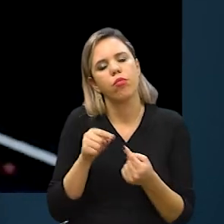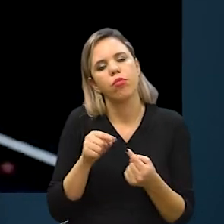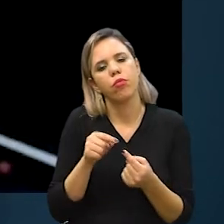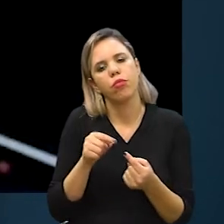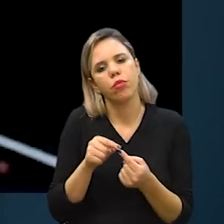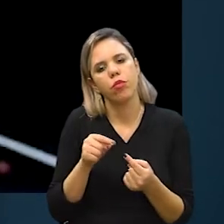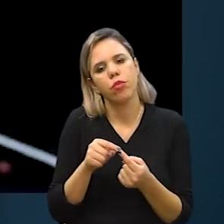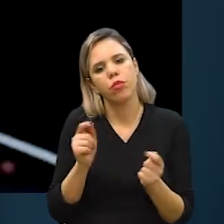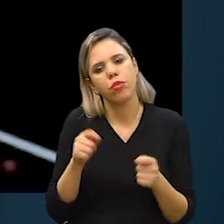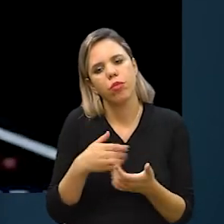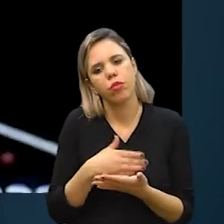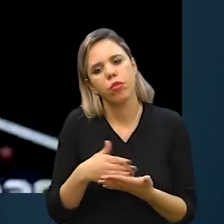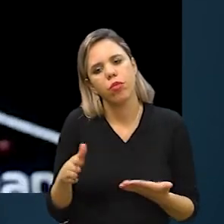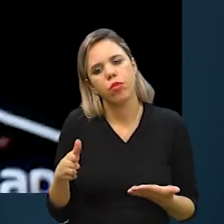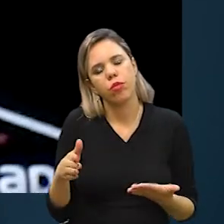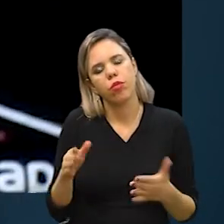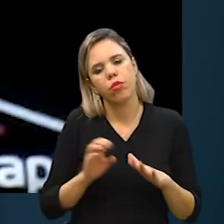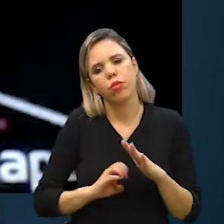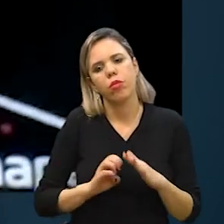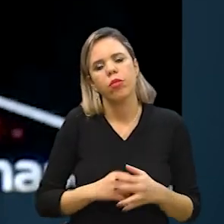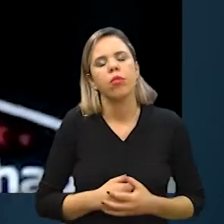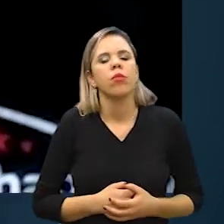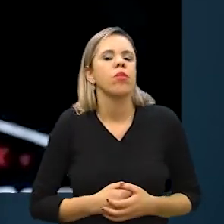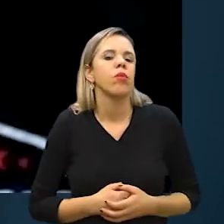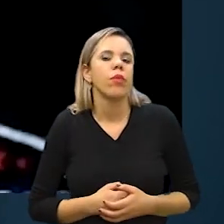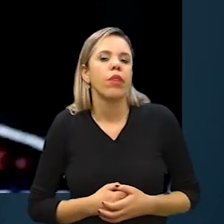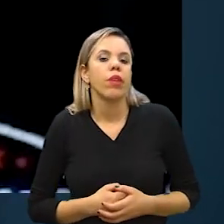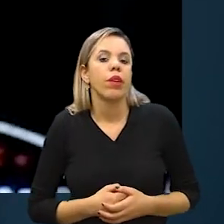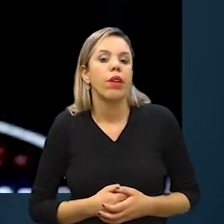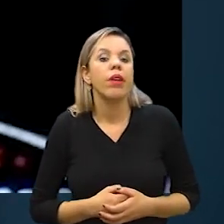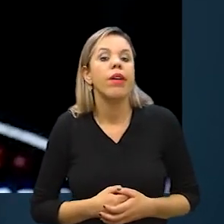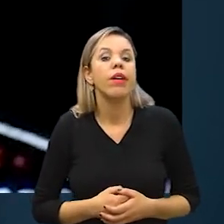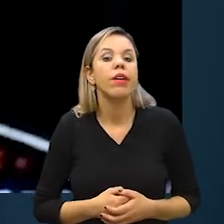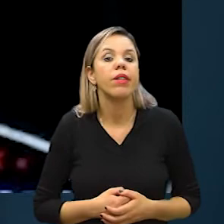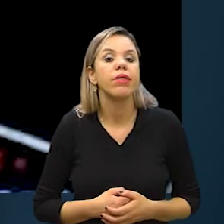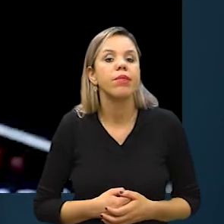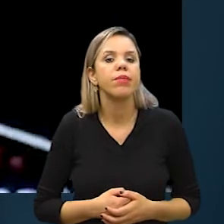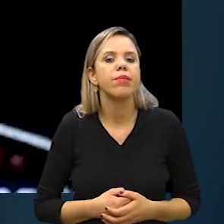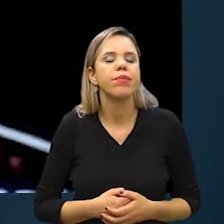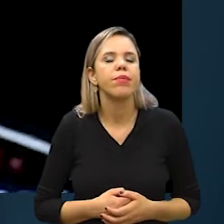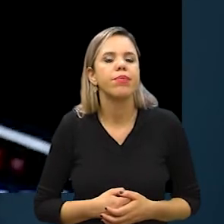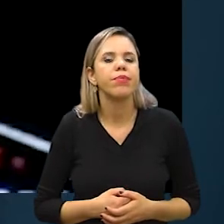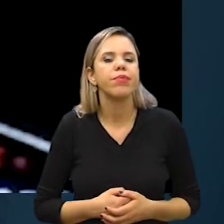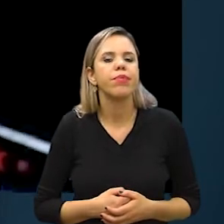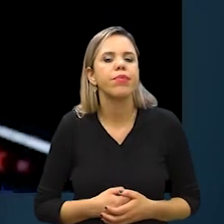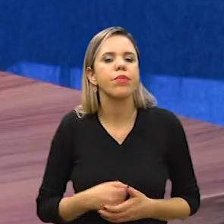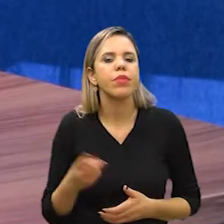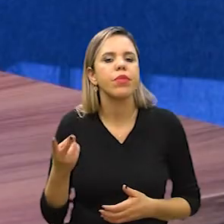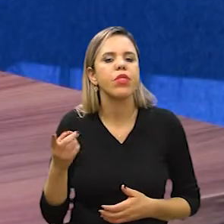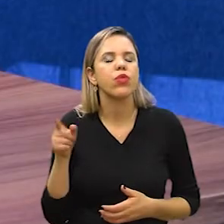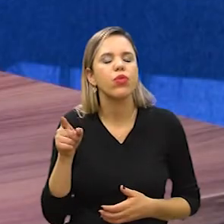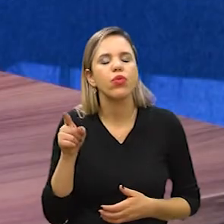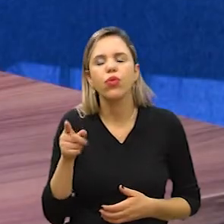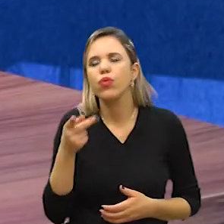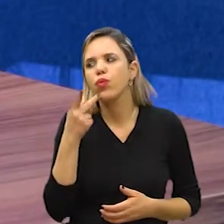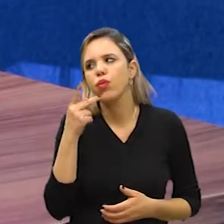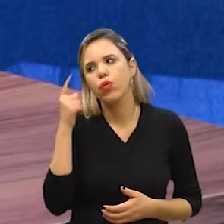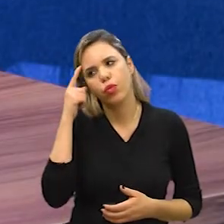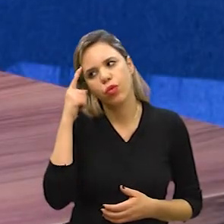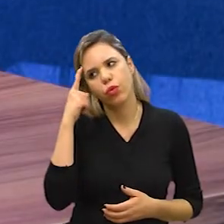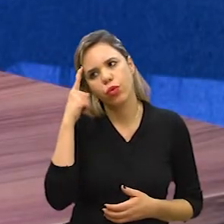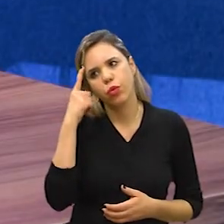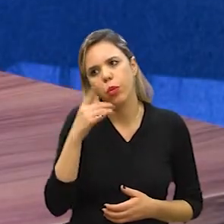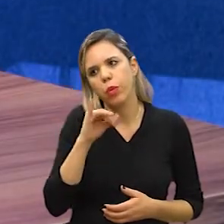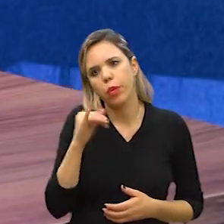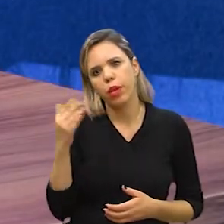se encontrou para poder começar o nosso empreendimento. Então, nesse momento aí. Aí quando você